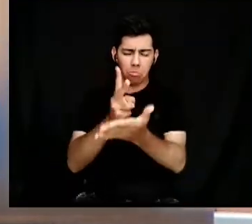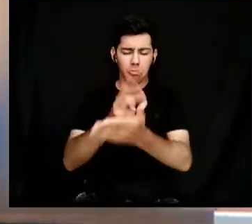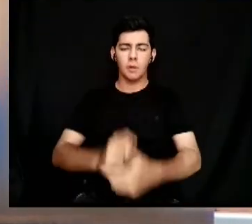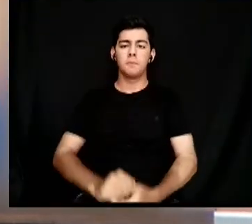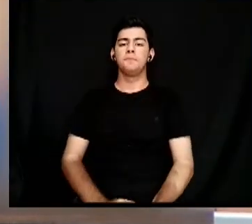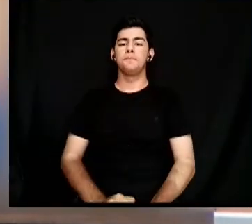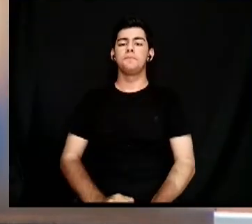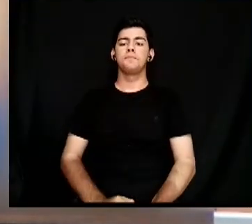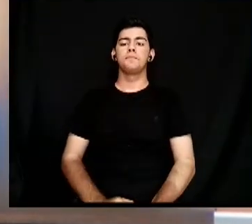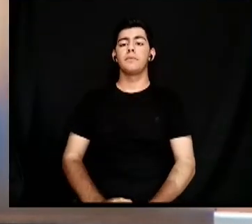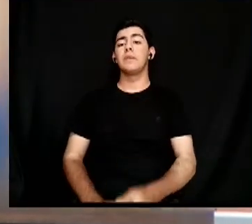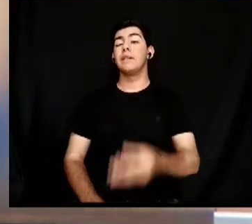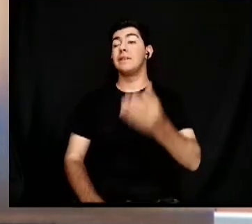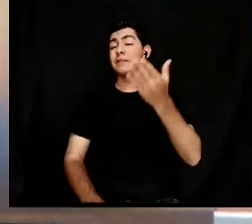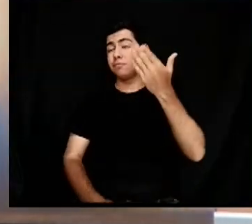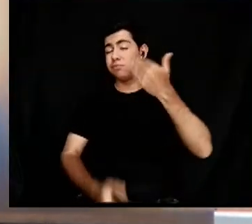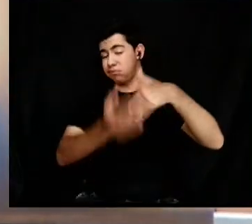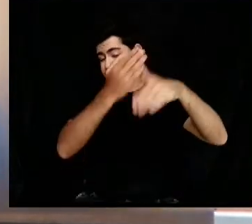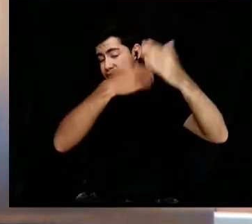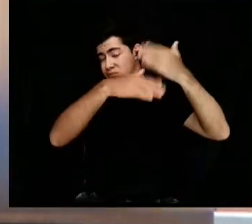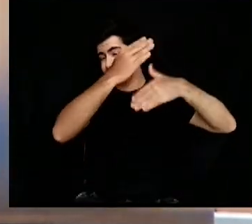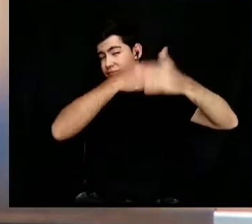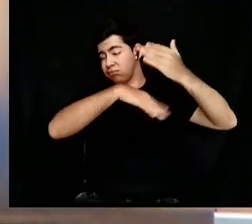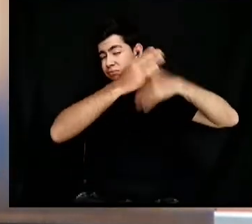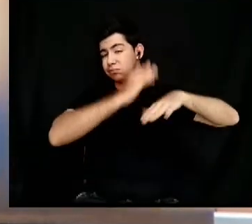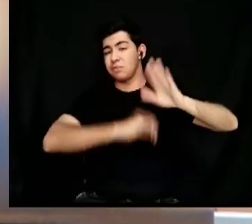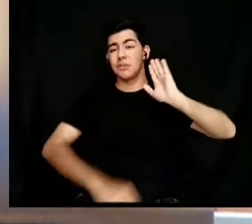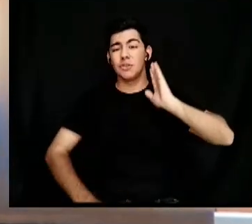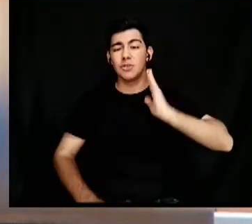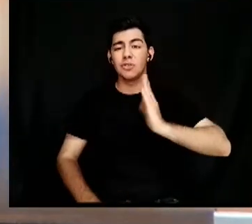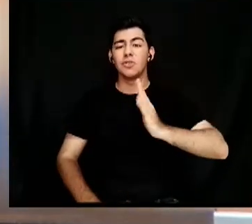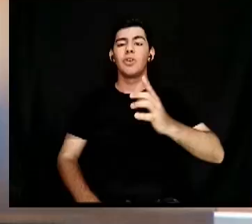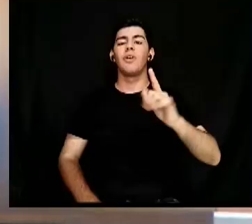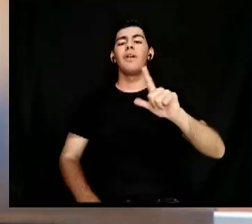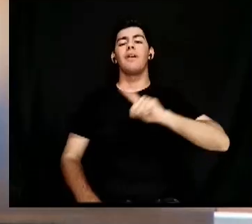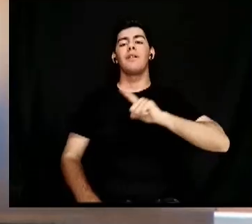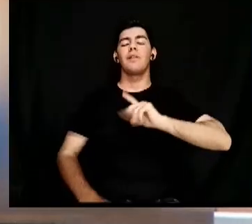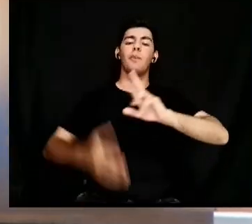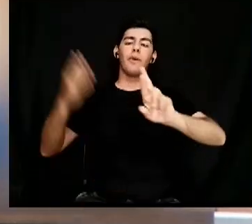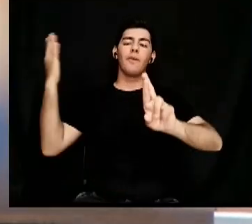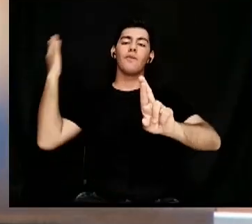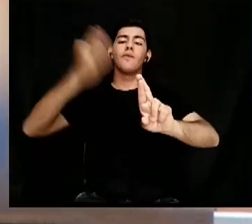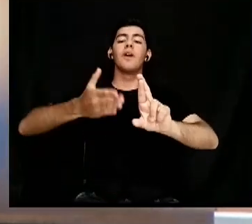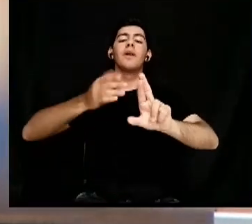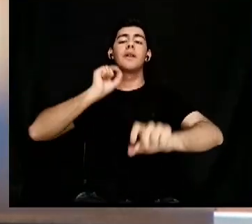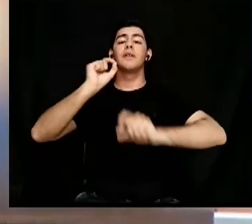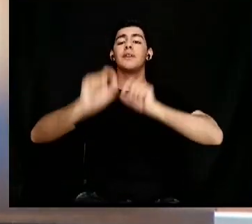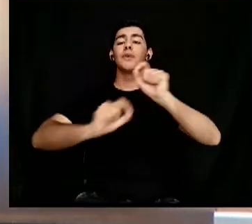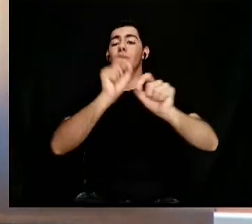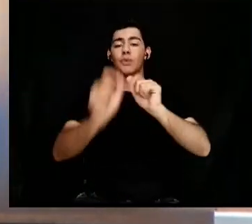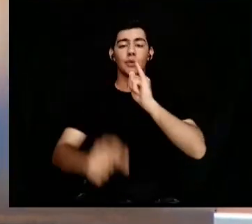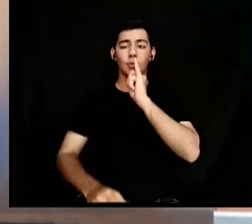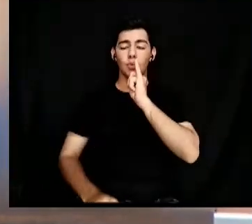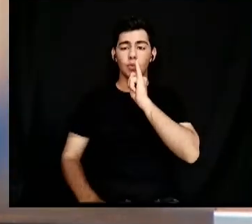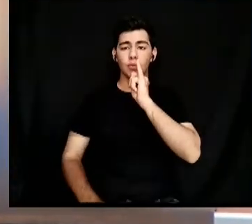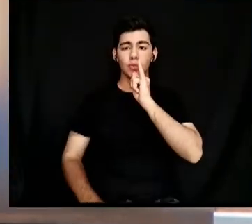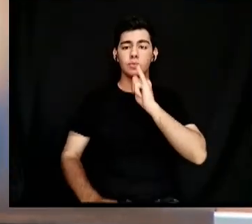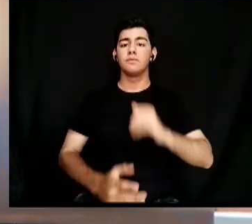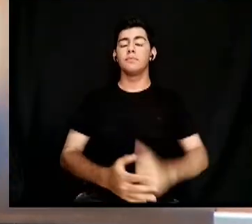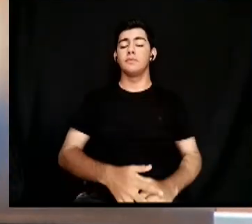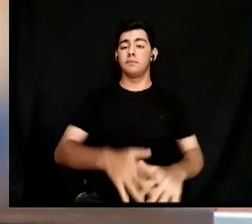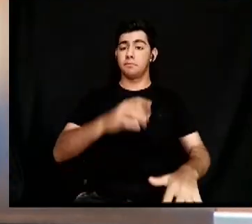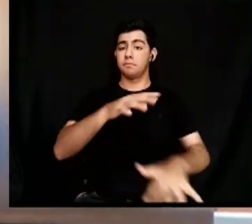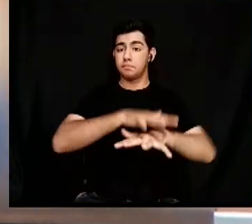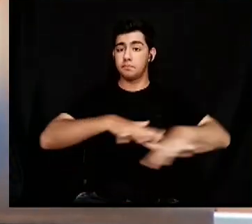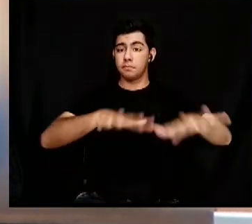e nós vemos o reflexo do gargalo quando a gente observa as filas no município de Campinas, mas também em toda a